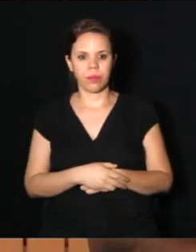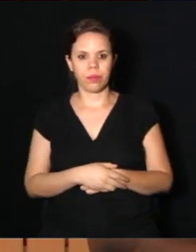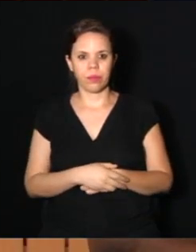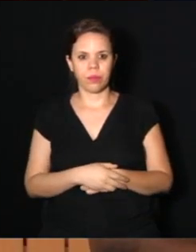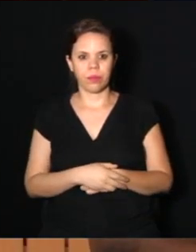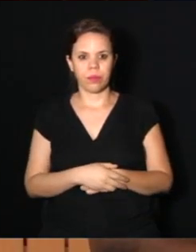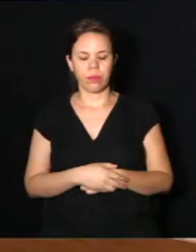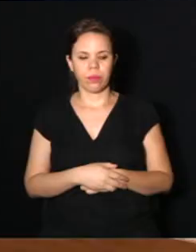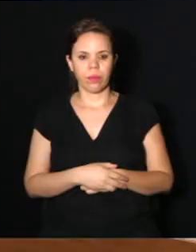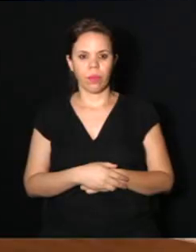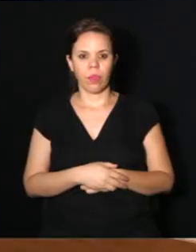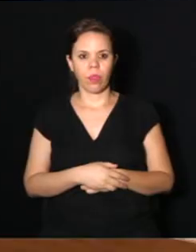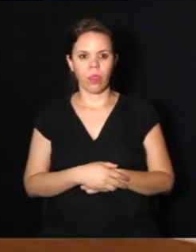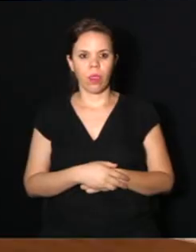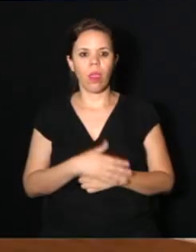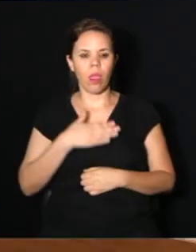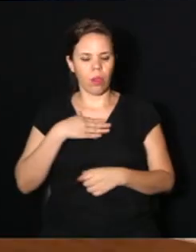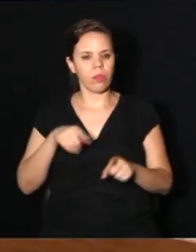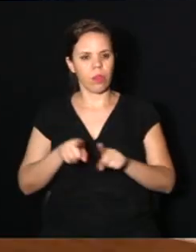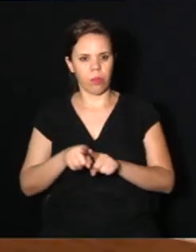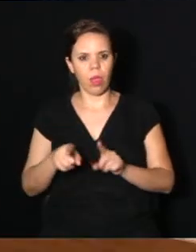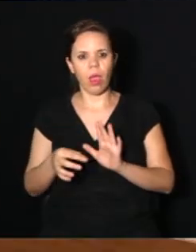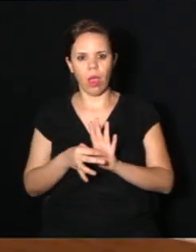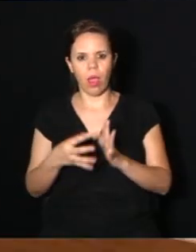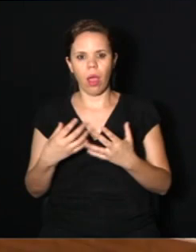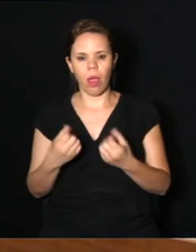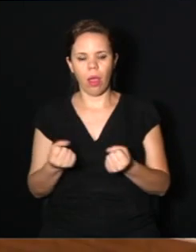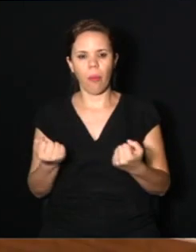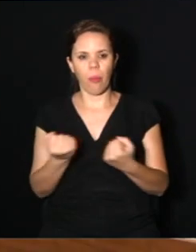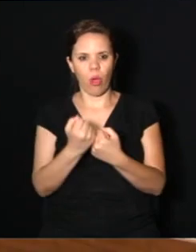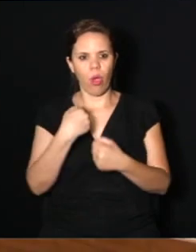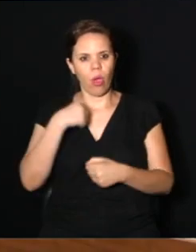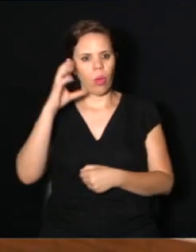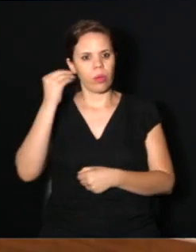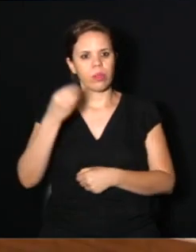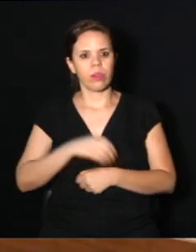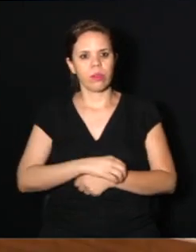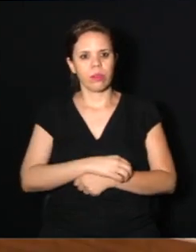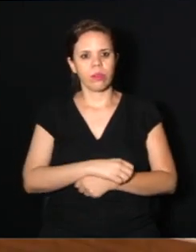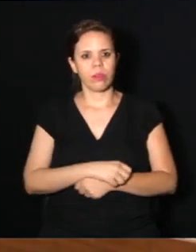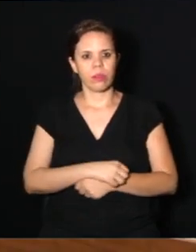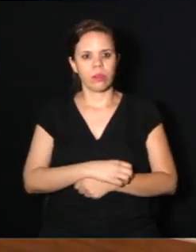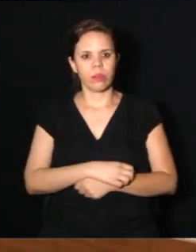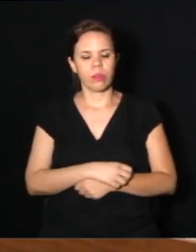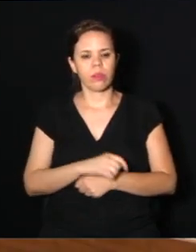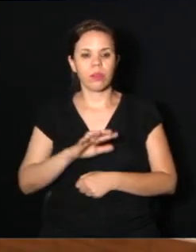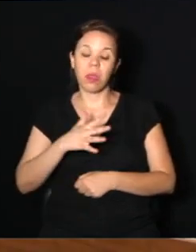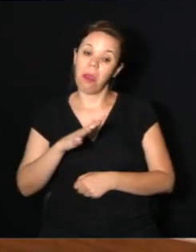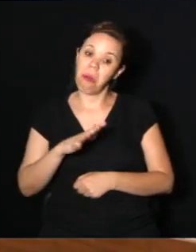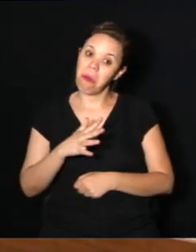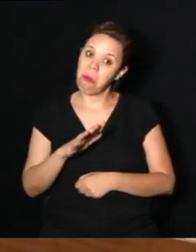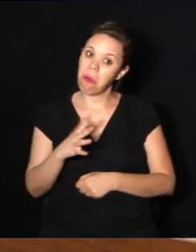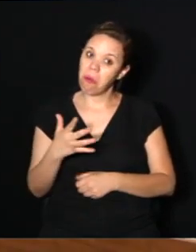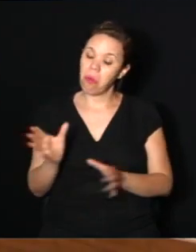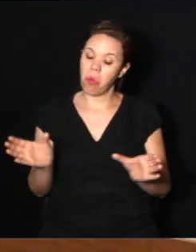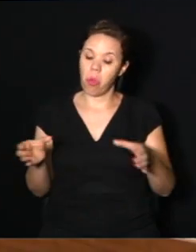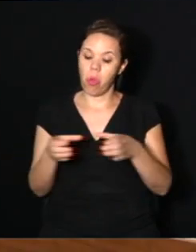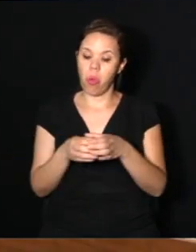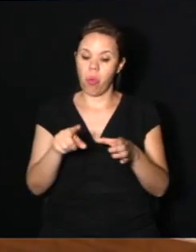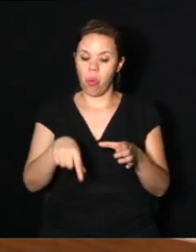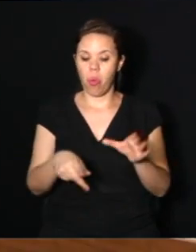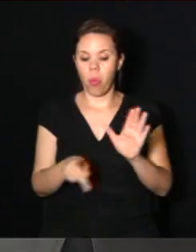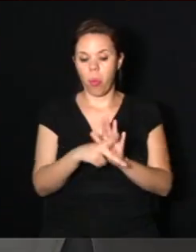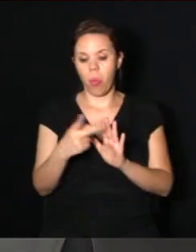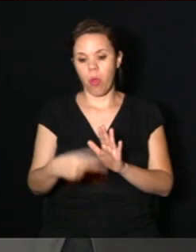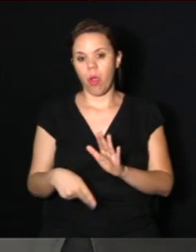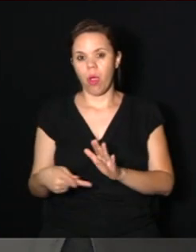Bom, de minha parte, eu também apoio, mas eu entendo que talvez a comissão poderia